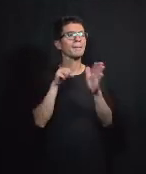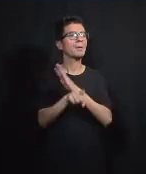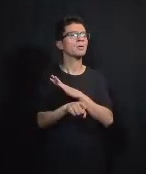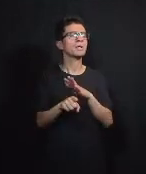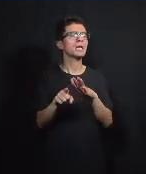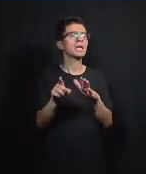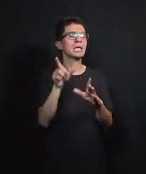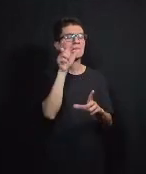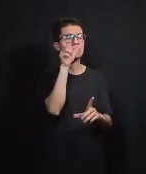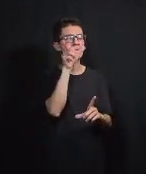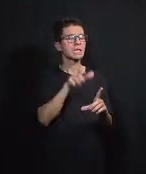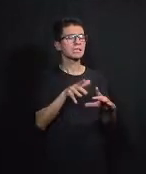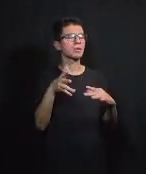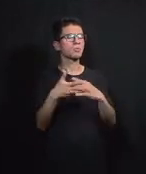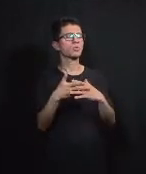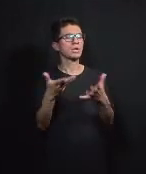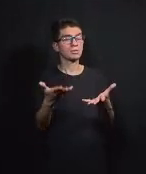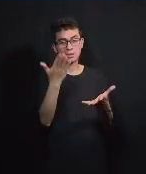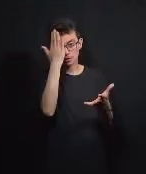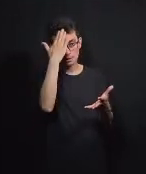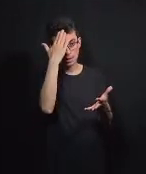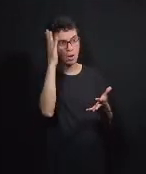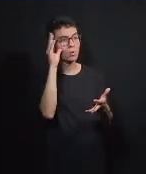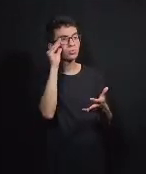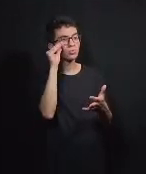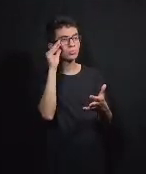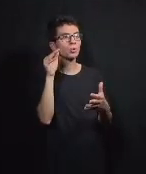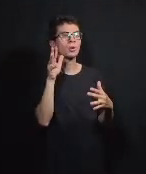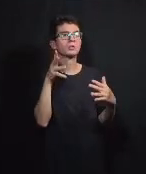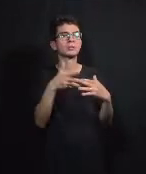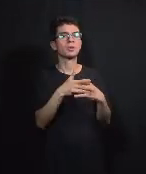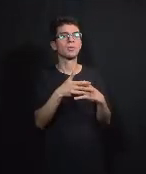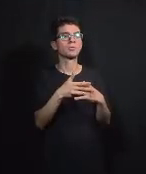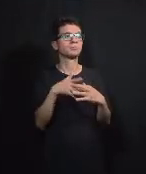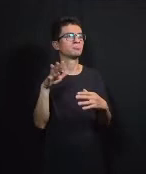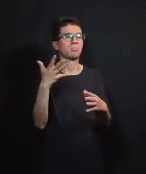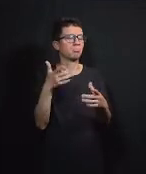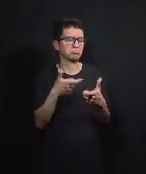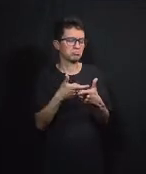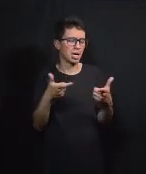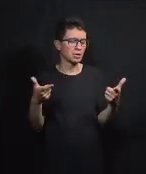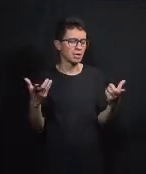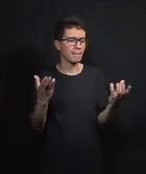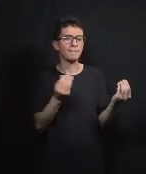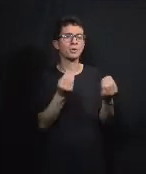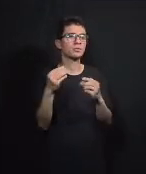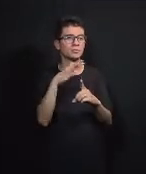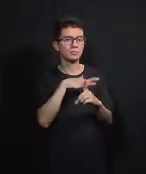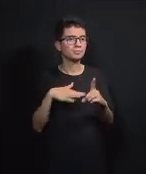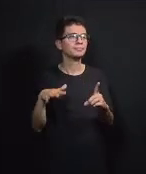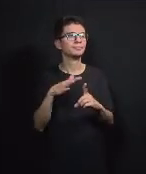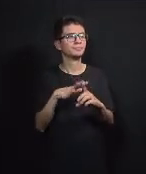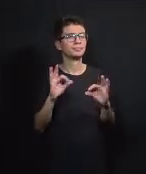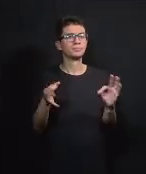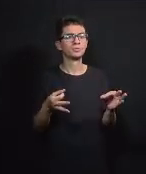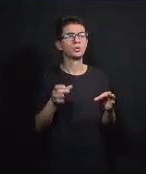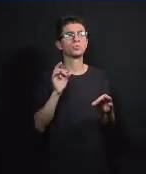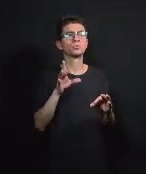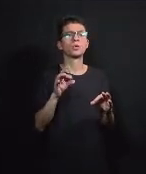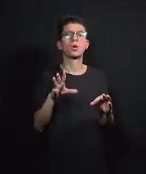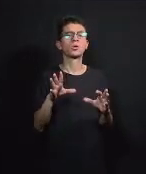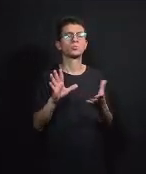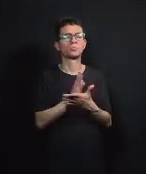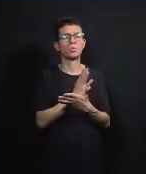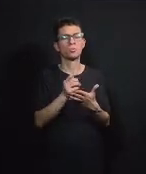se defender? É que eu quero saber. Eu estou falando do cidadão médio, né? Da grande maioria da população. Eu não estou falando das ilhas. Né?